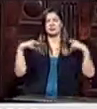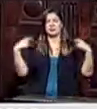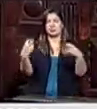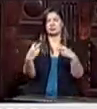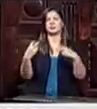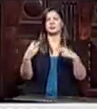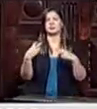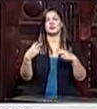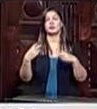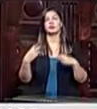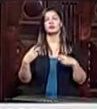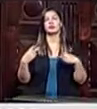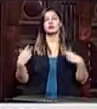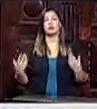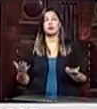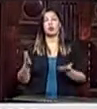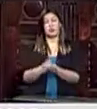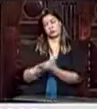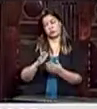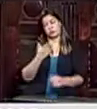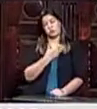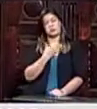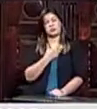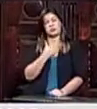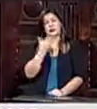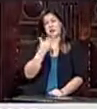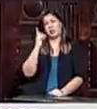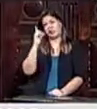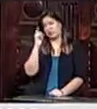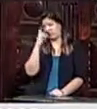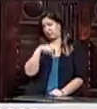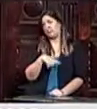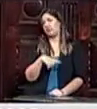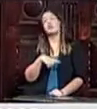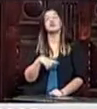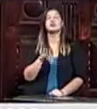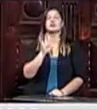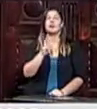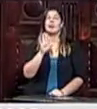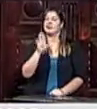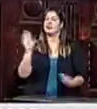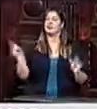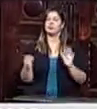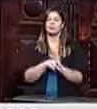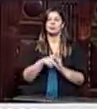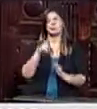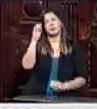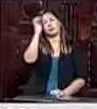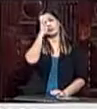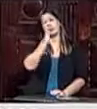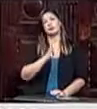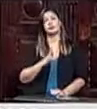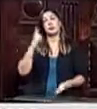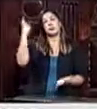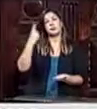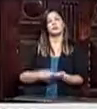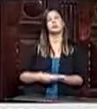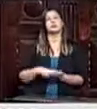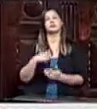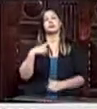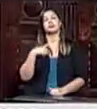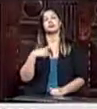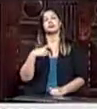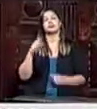finalidade. Dizem aqui alguns colegas, tudo é difícil, mas o quadro do Brasil é difícil. Mas o quadro, principalmente para o